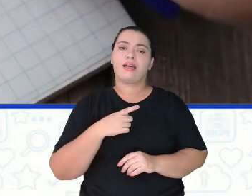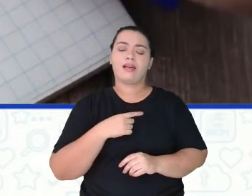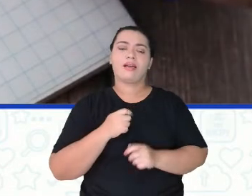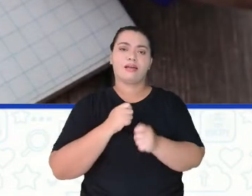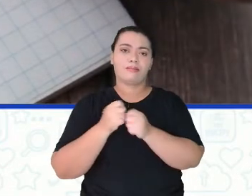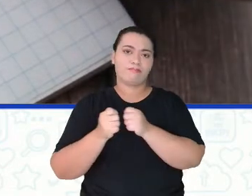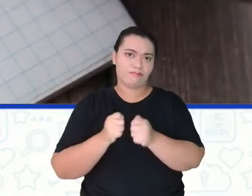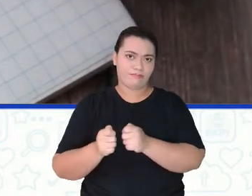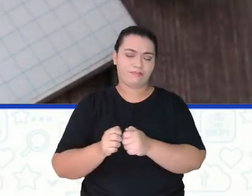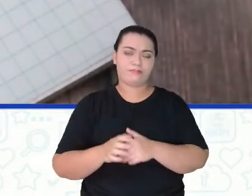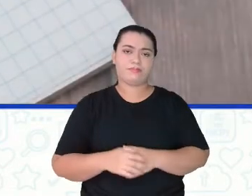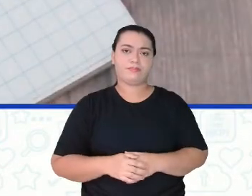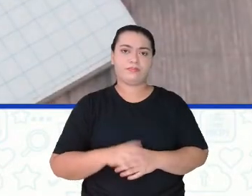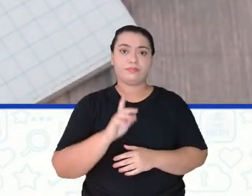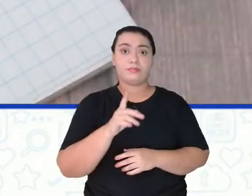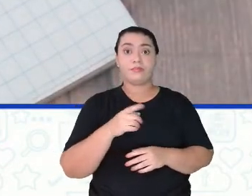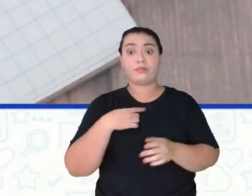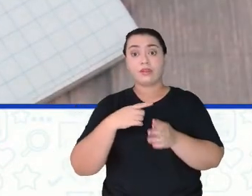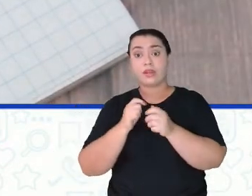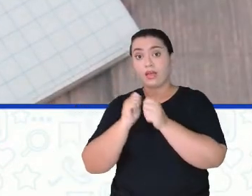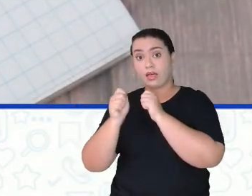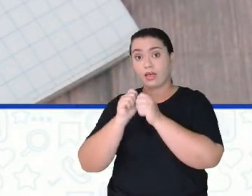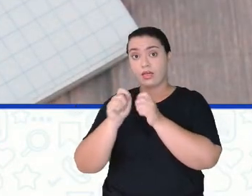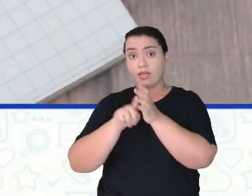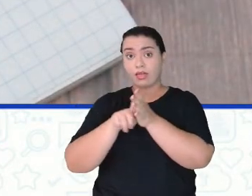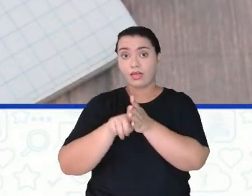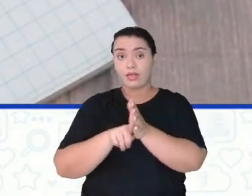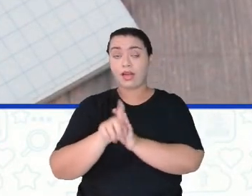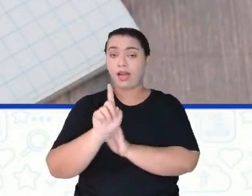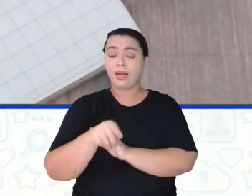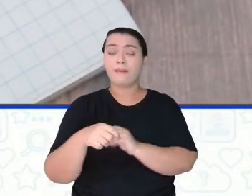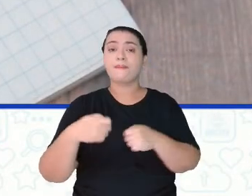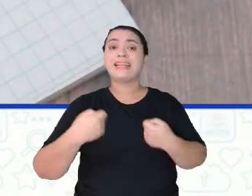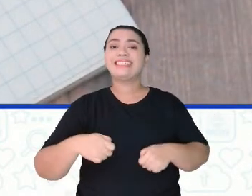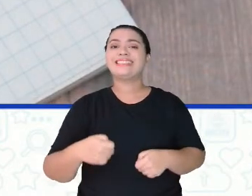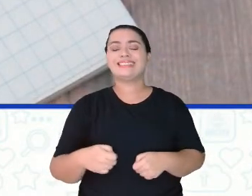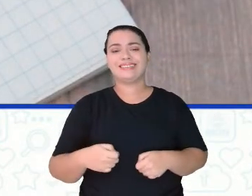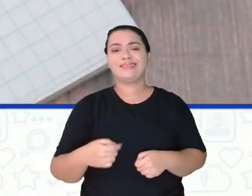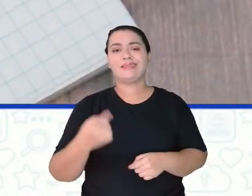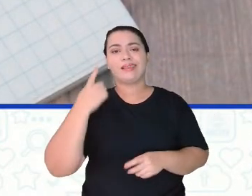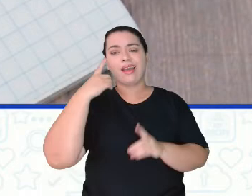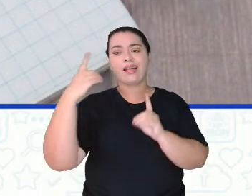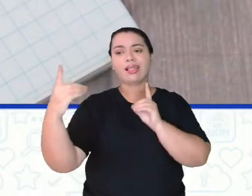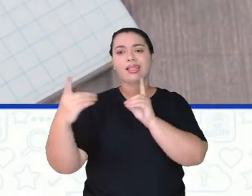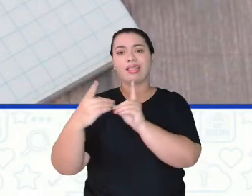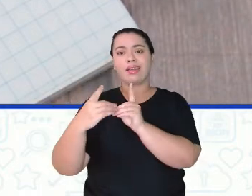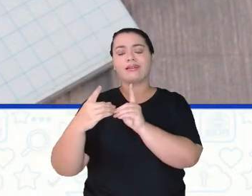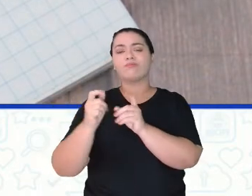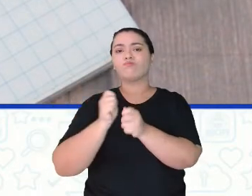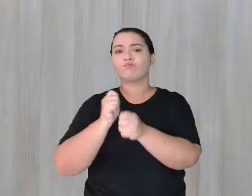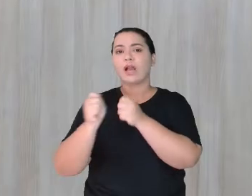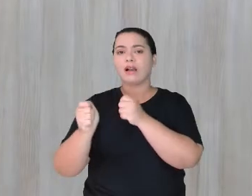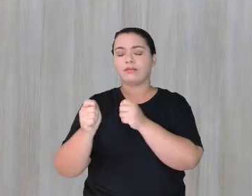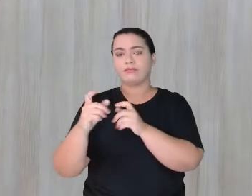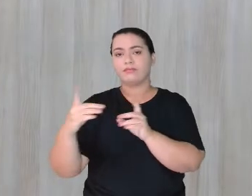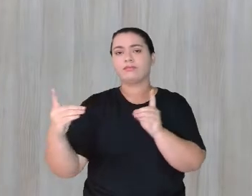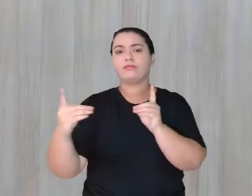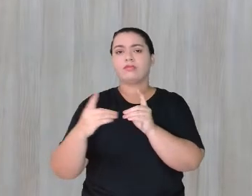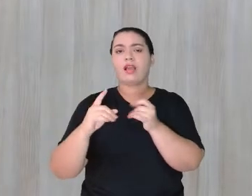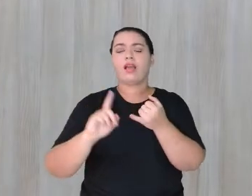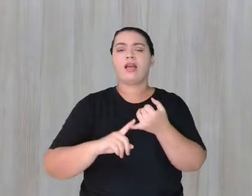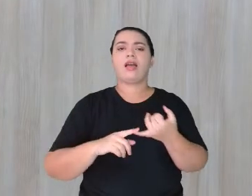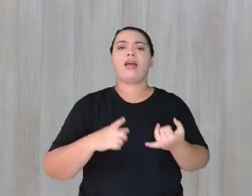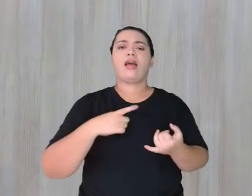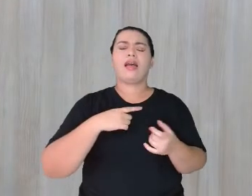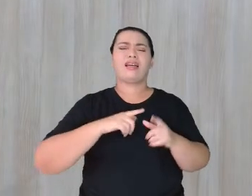Outro ponto importante para o jornalismo investigativo da reportagem é a entrevista. A entrevista está em tudo, né? Ela está no talk show, ela